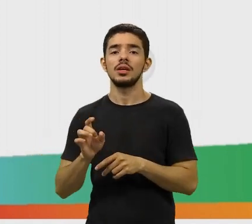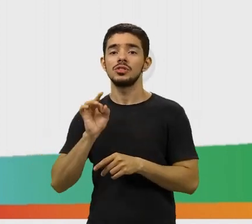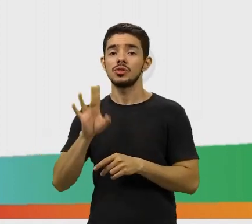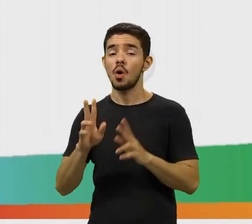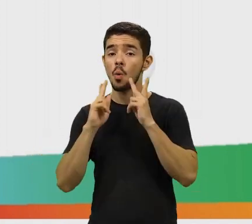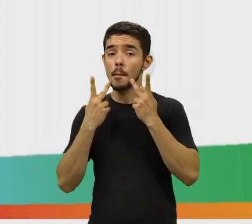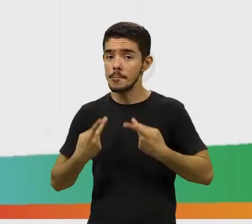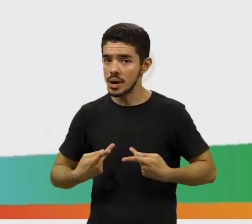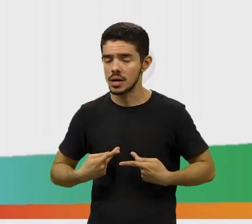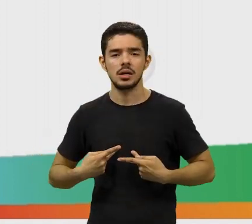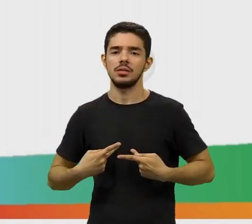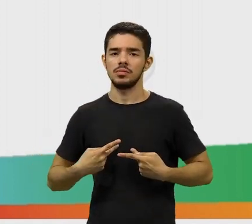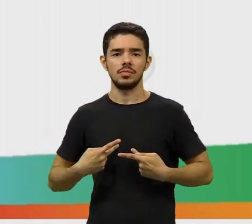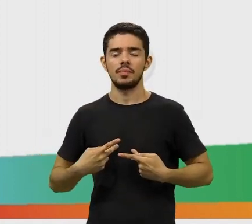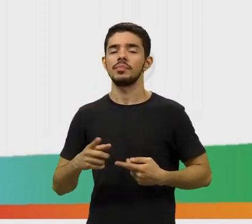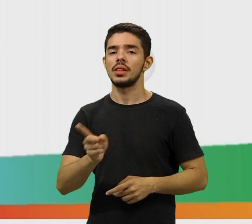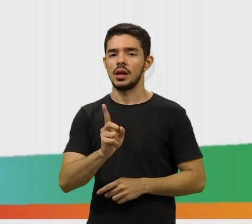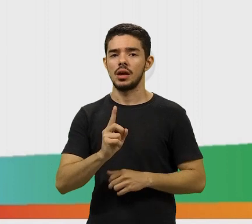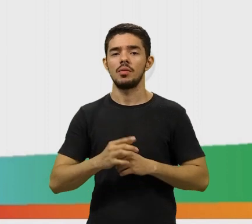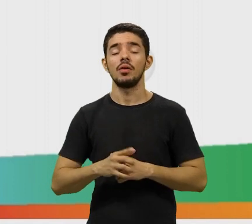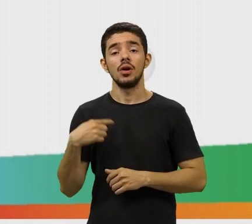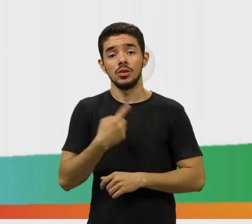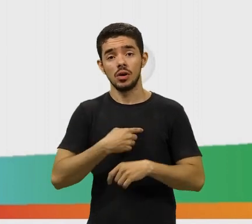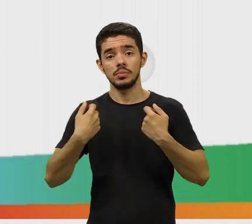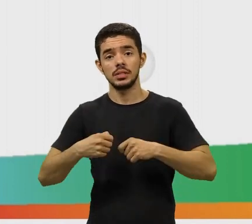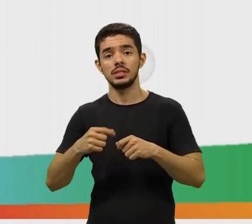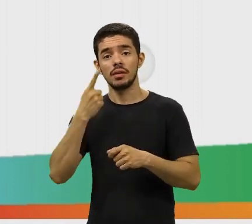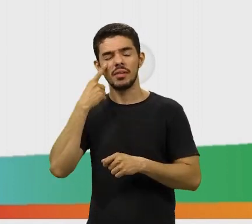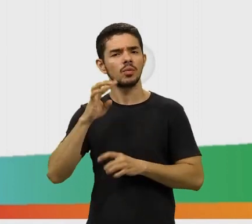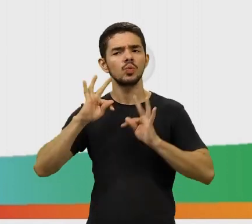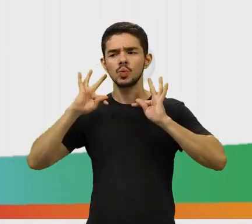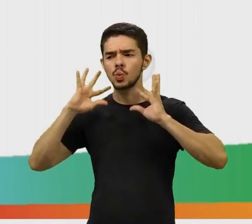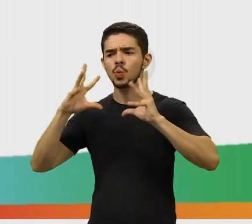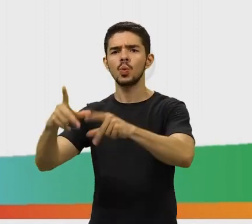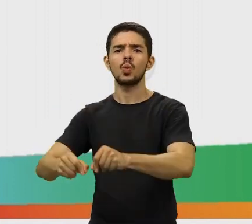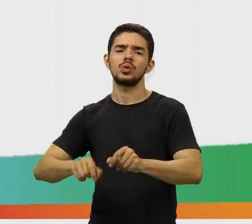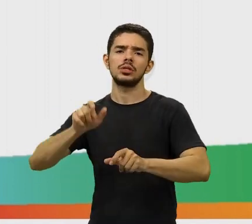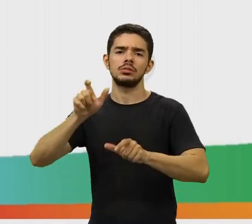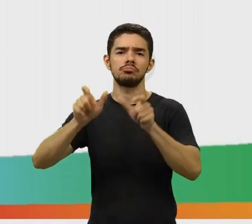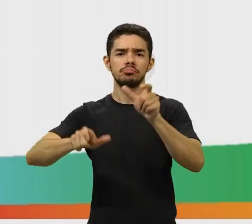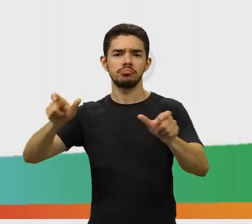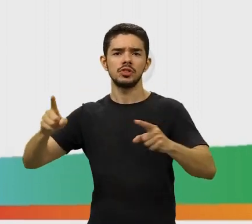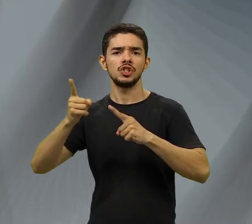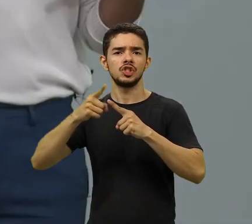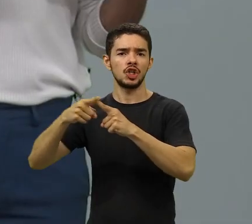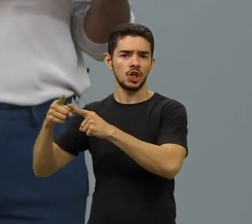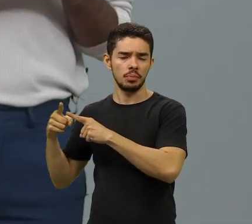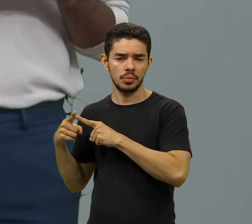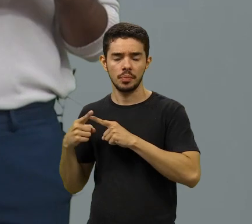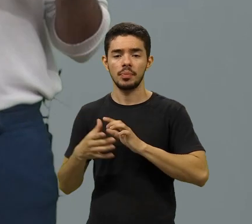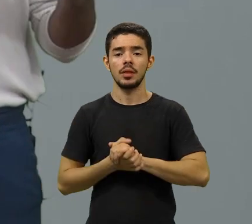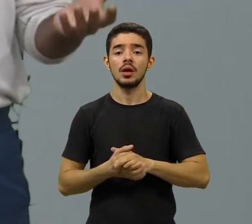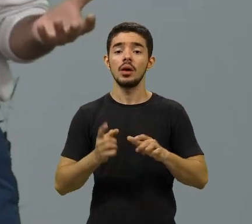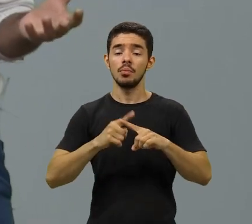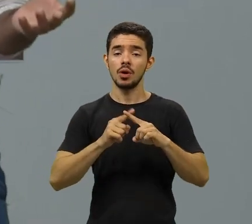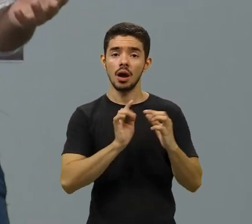a espécie humana, né? Os Homo sapiens, não. Nós devemos abordar todas as espécies. Porque segundo a